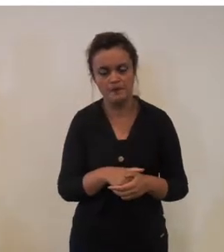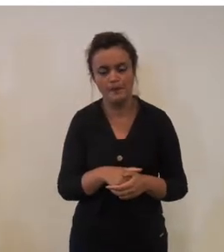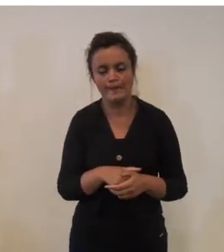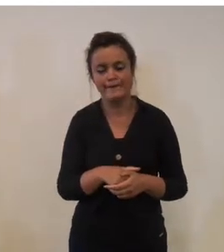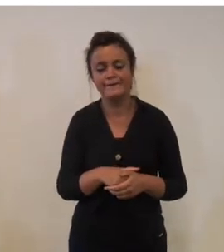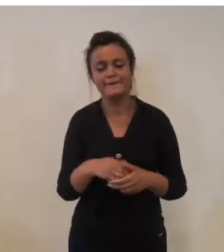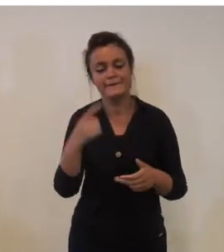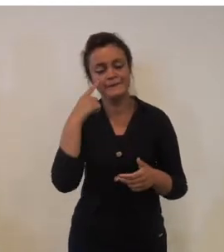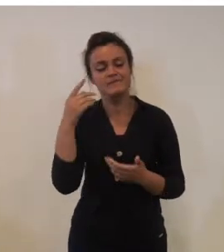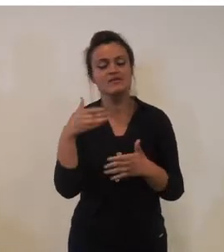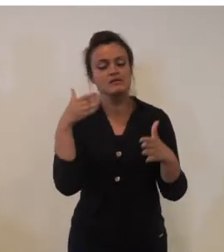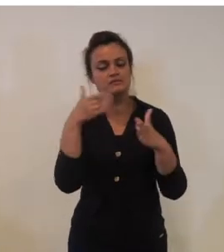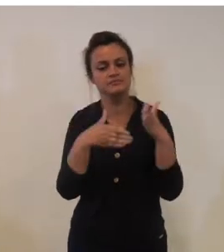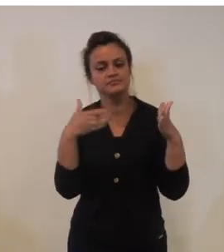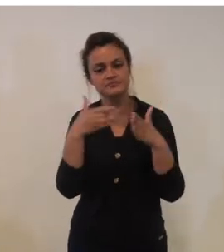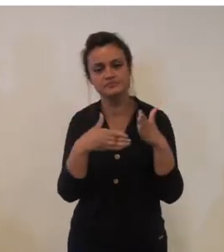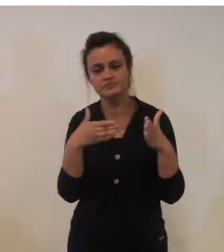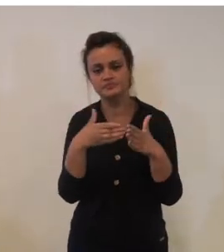Considerando as barreiras,